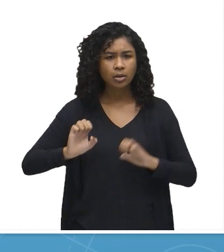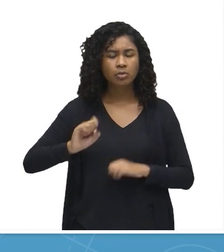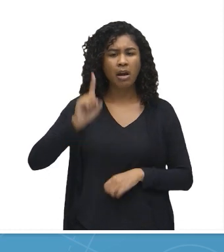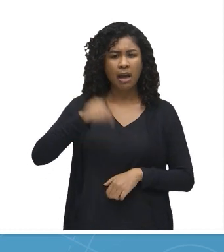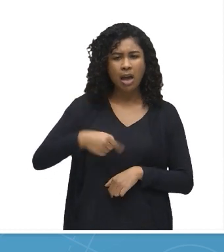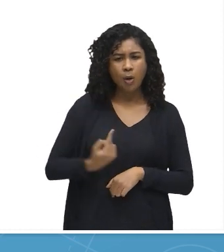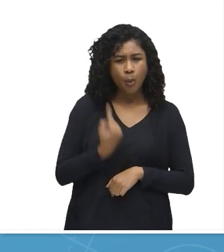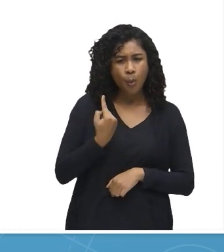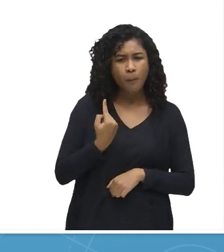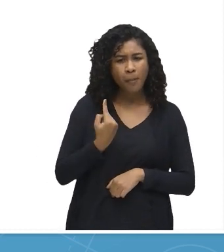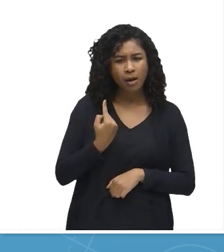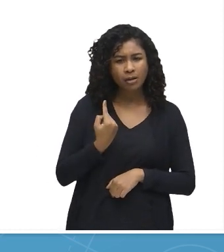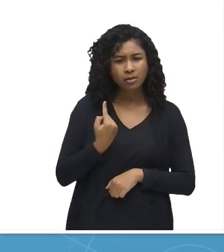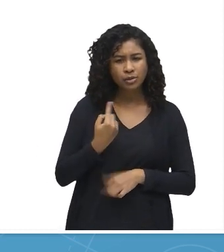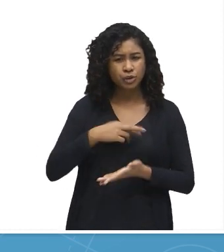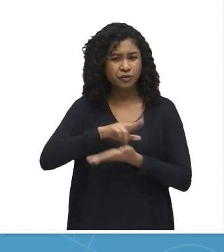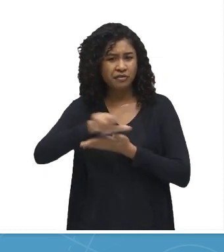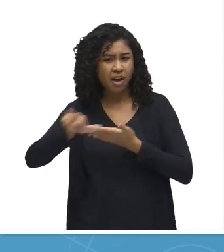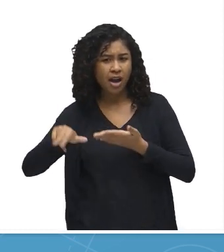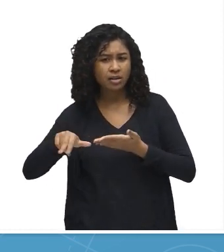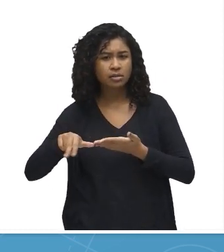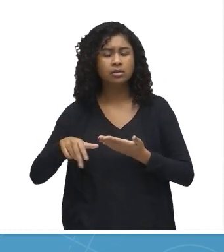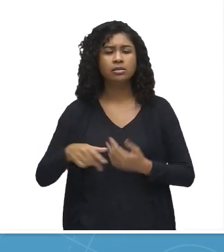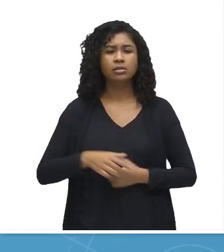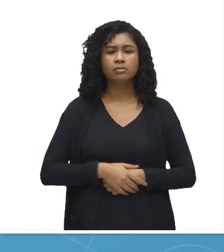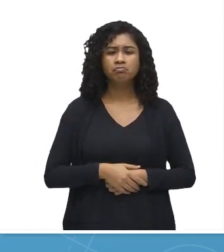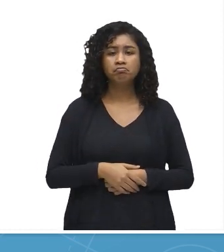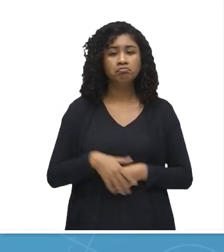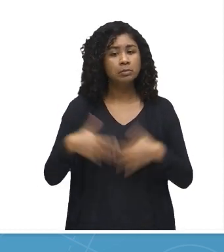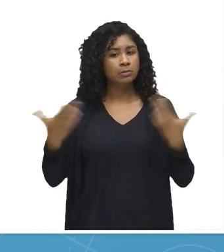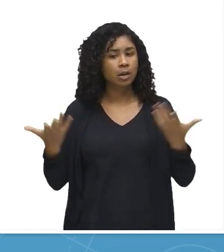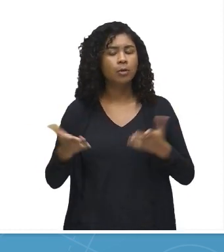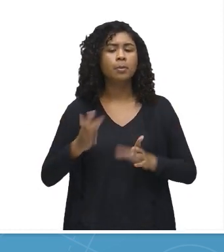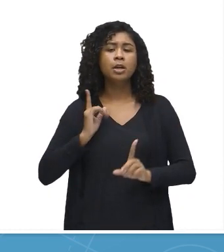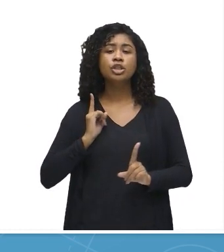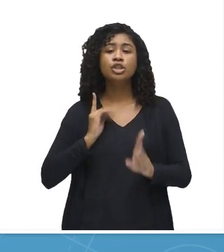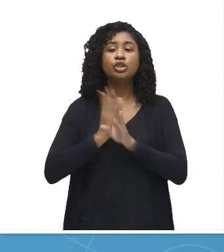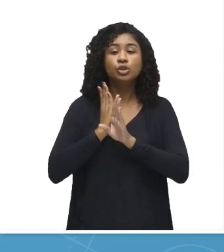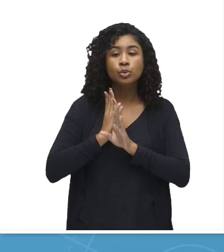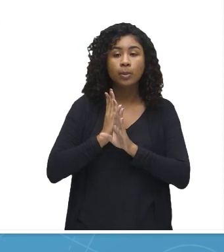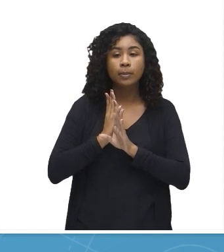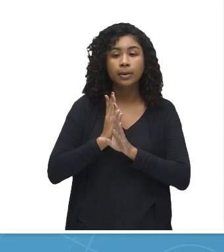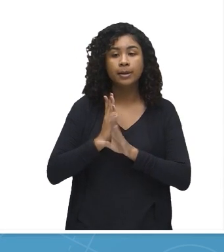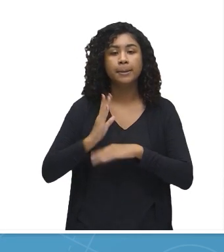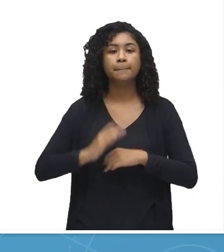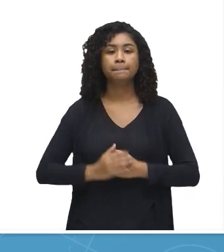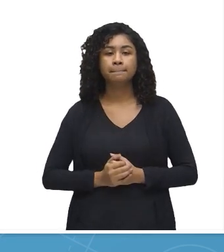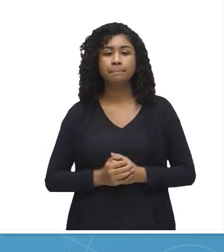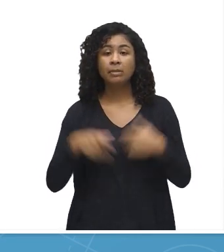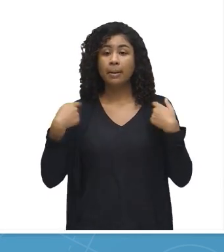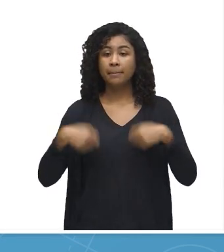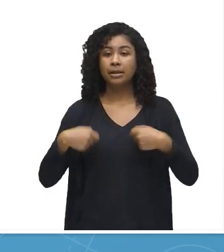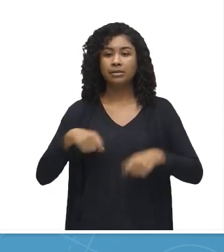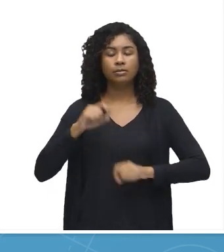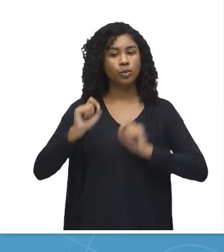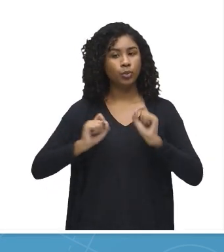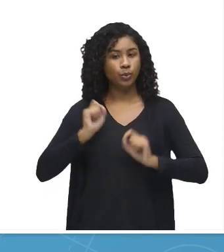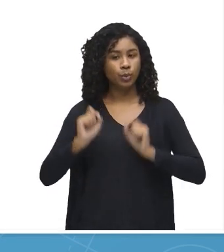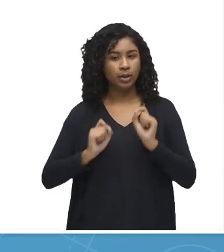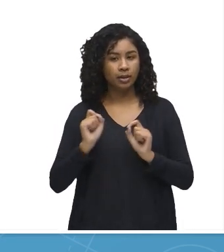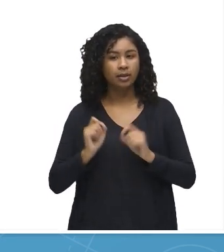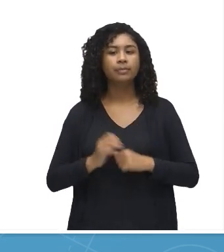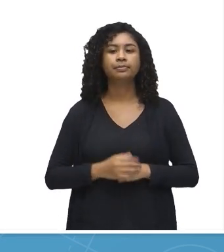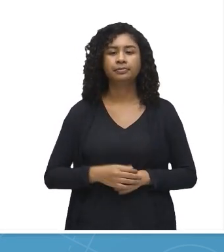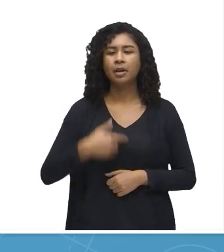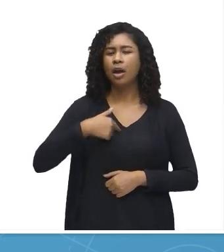soluções dessa equação do segundo grau. Pessoal, para a gente descobrir isso, basta a gente fazer o seguinte, ó. Como eu falei para